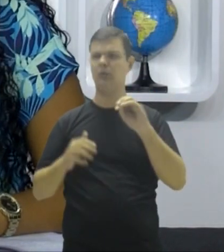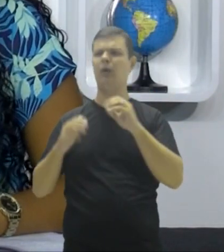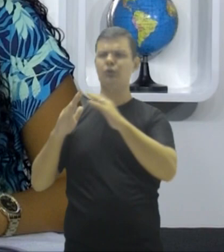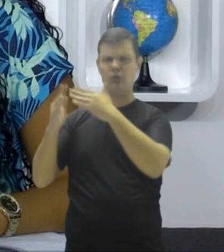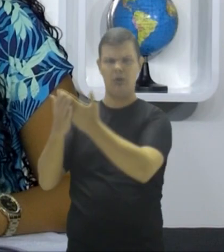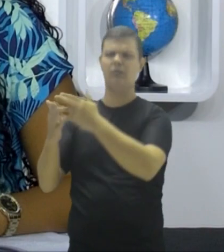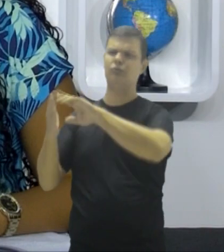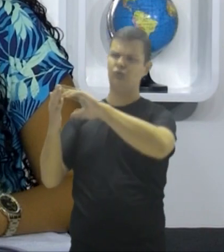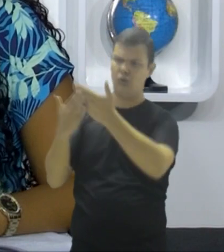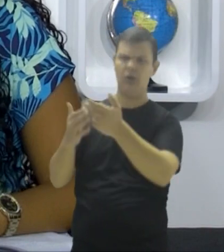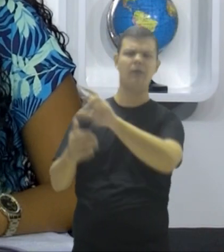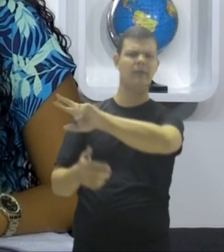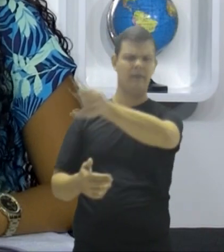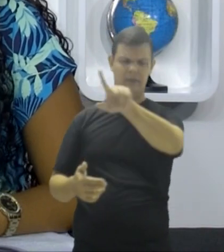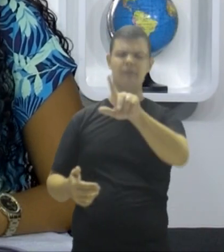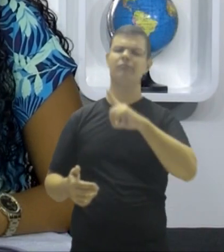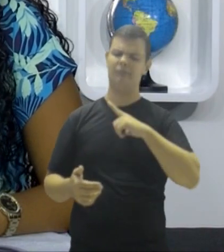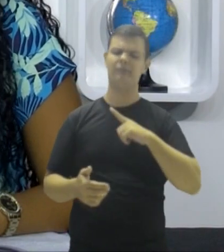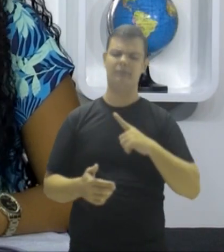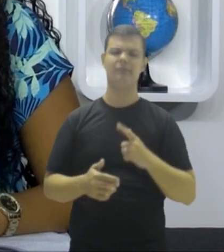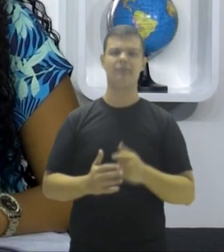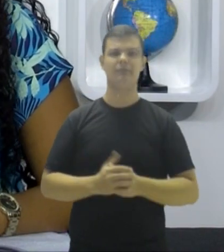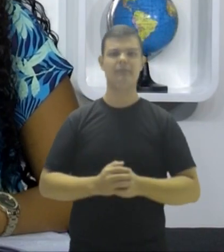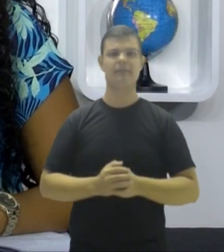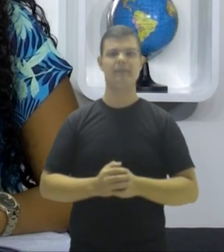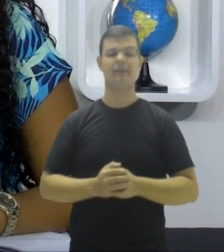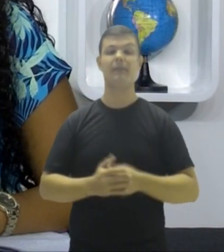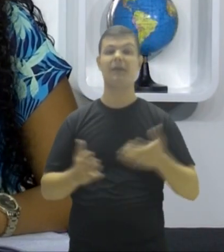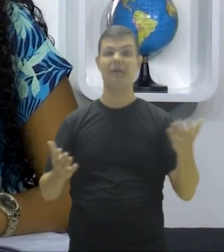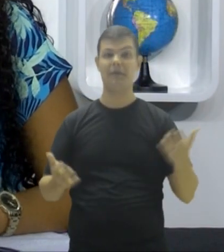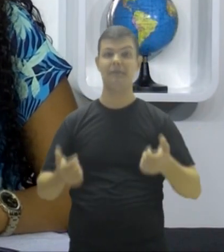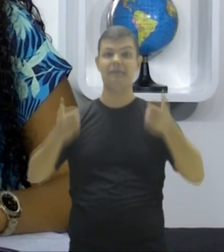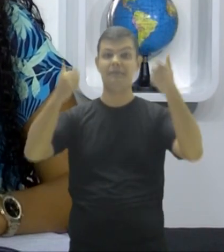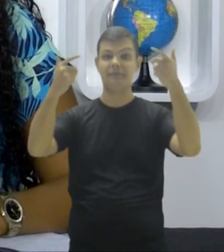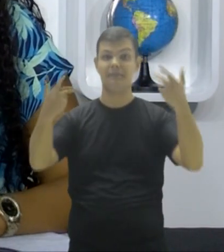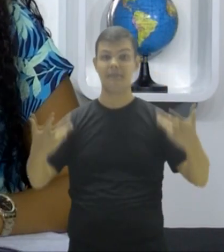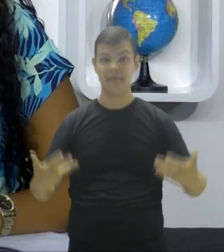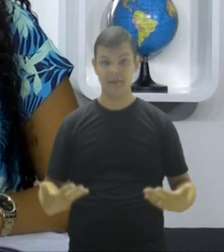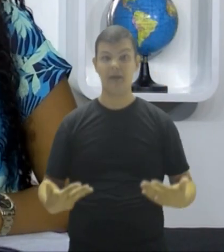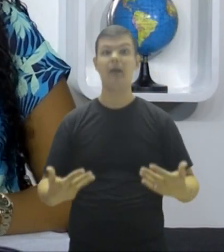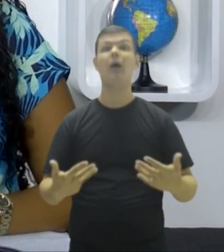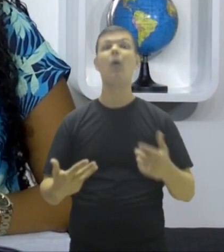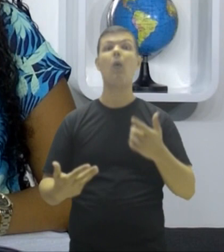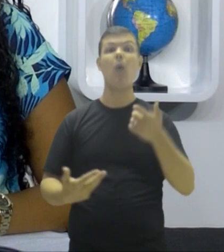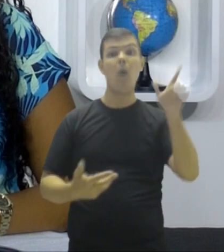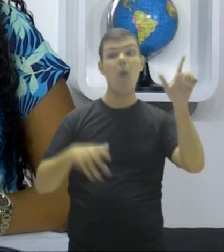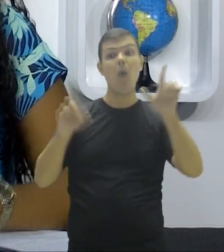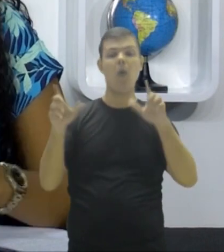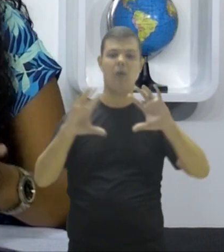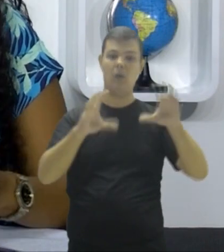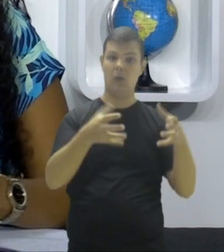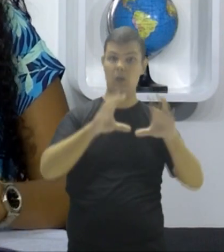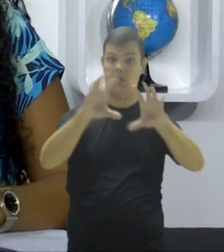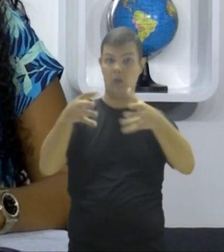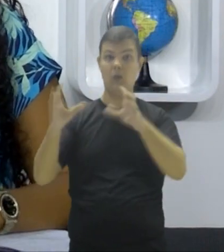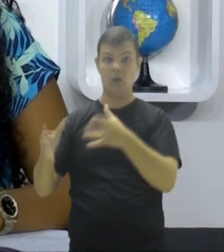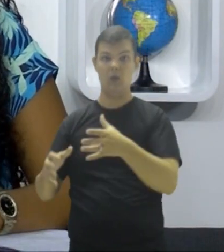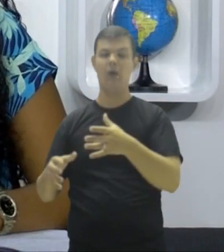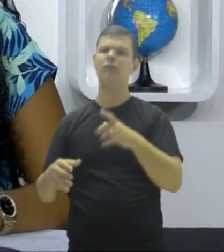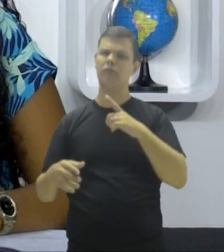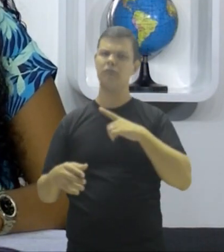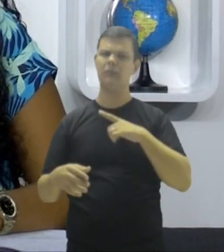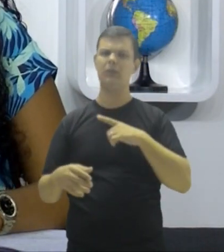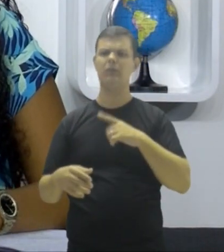em Belém. Agora nós vamos ver um pouquinho sobre os órgãos não governamentais, ou seja, órgãos que